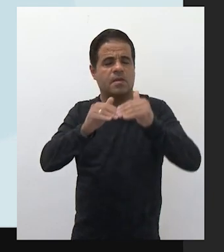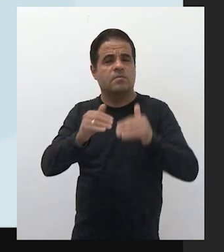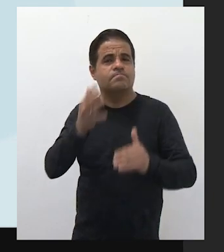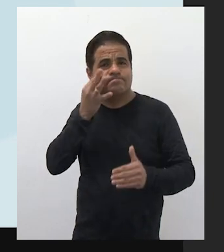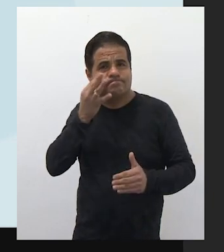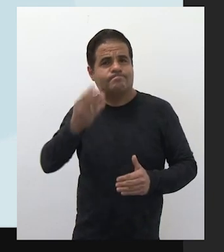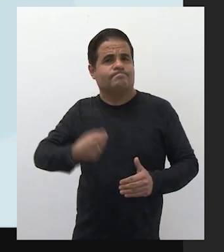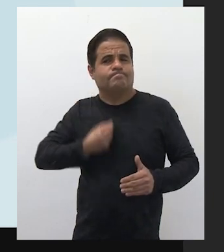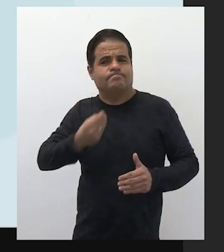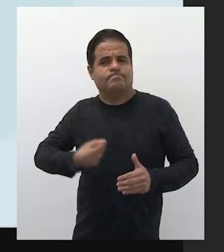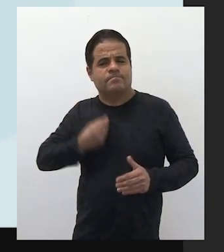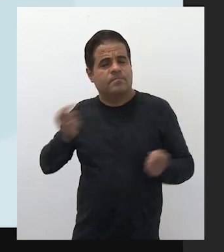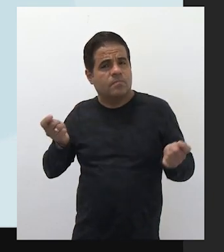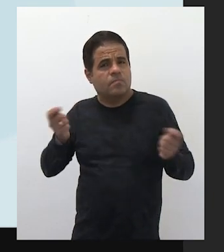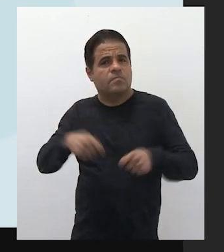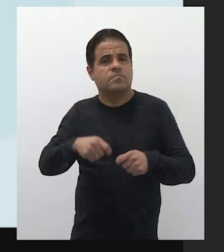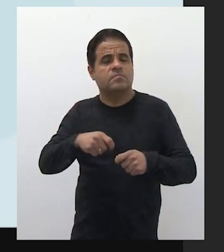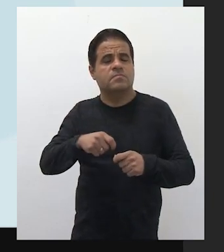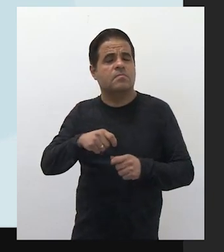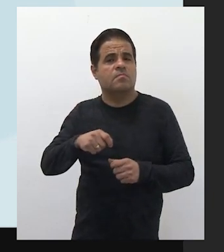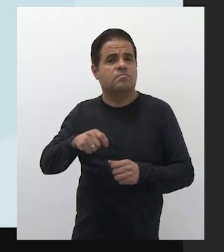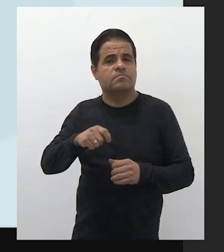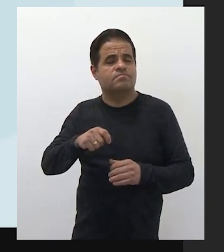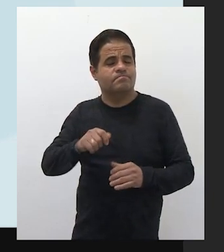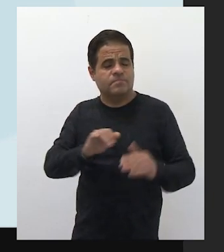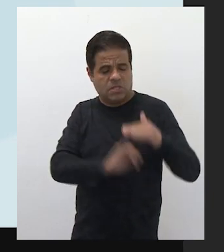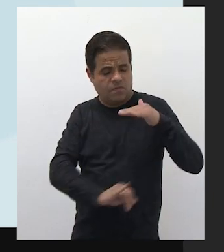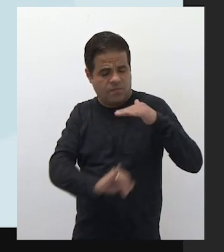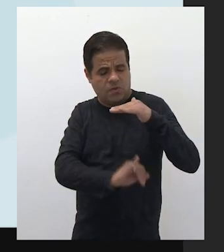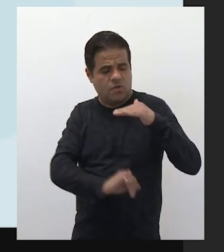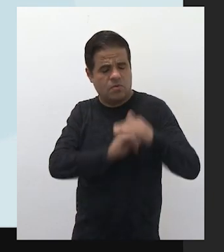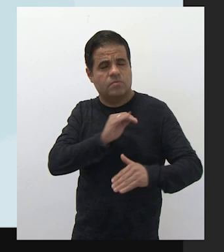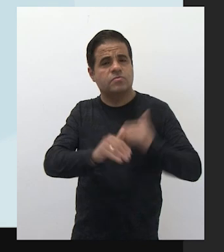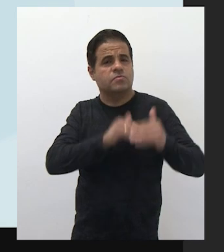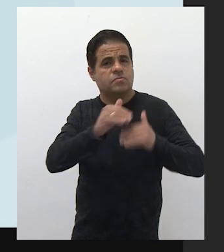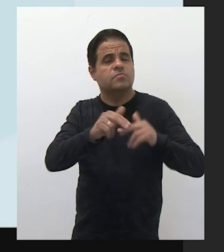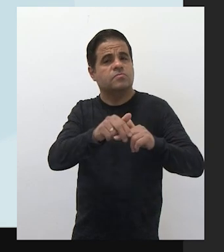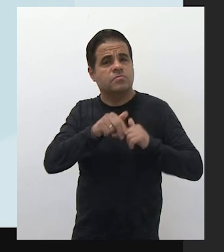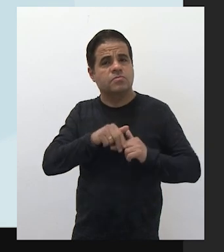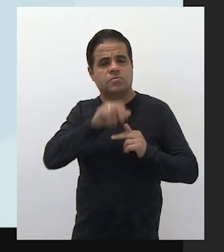numa condição inferior de desenvolvimento, né? Por isso